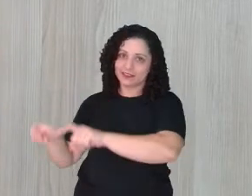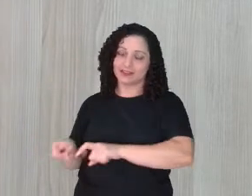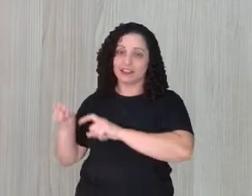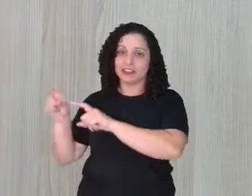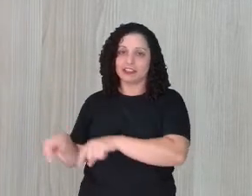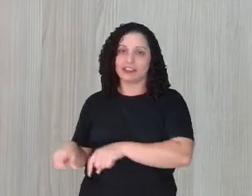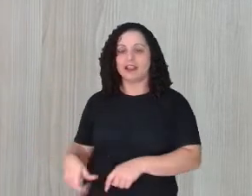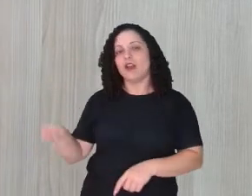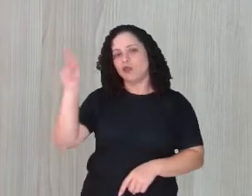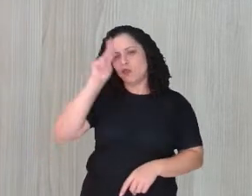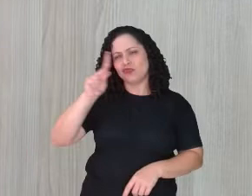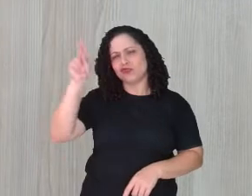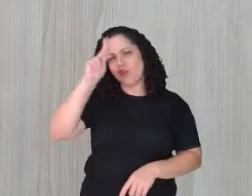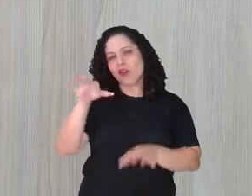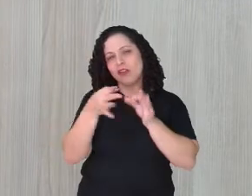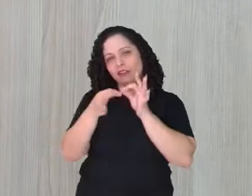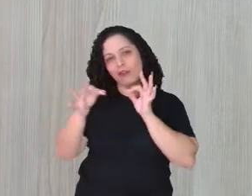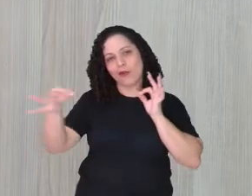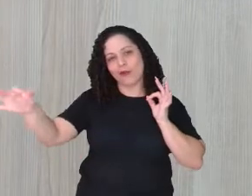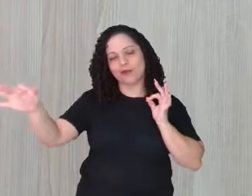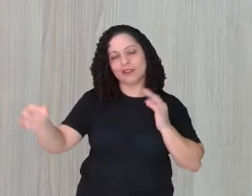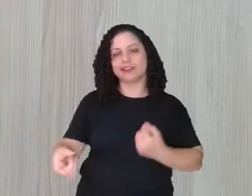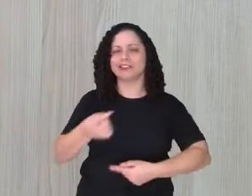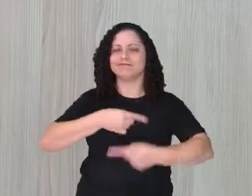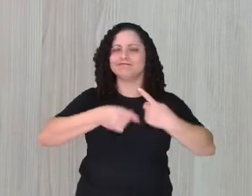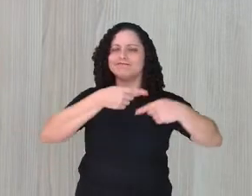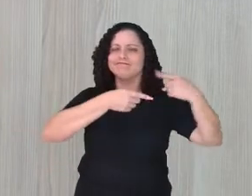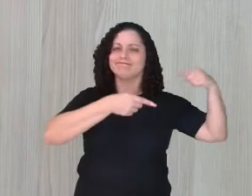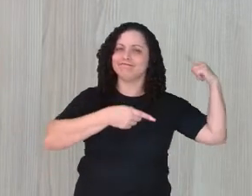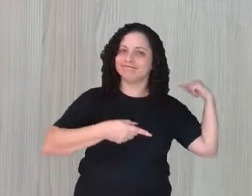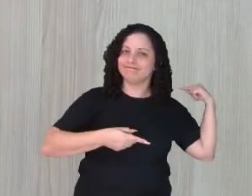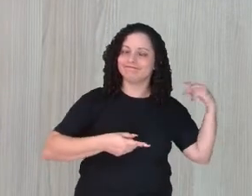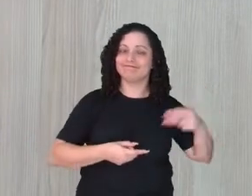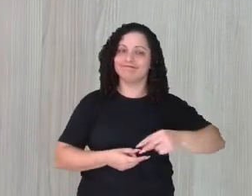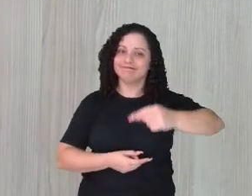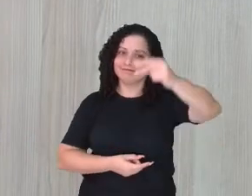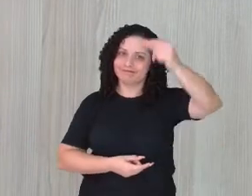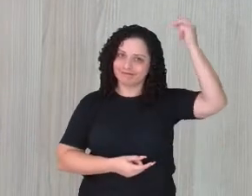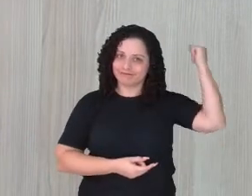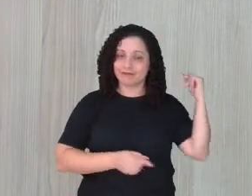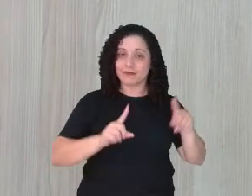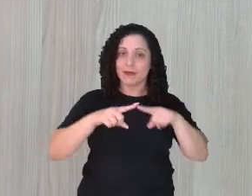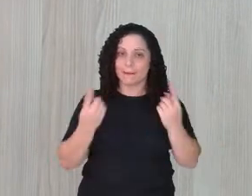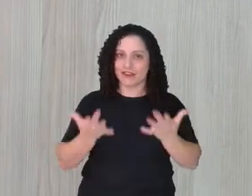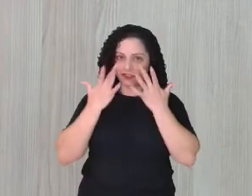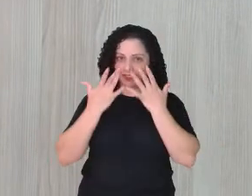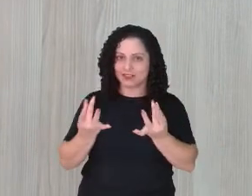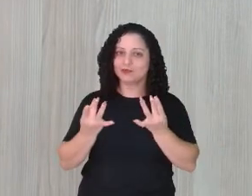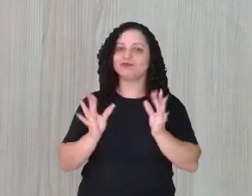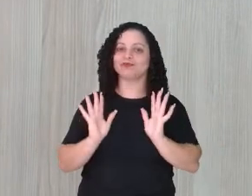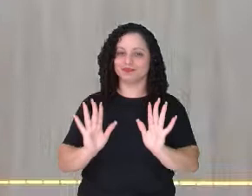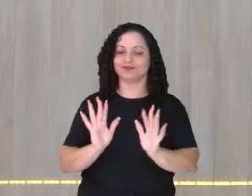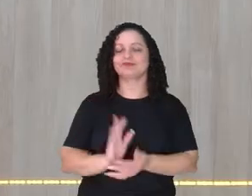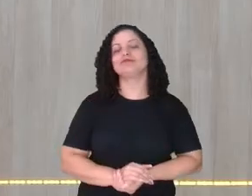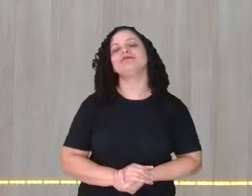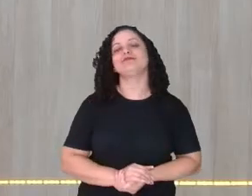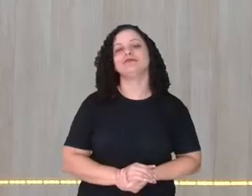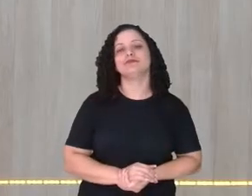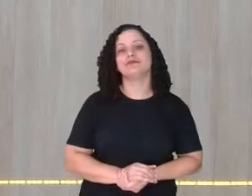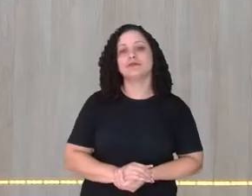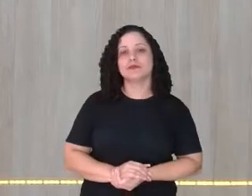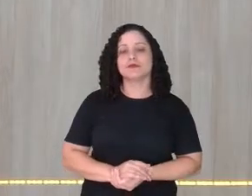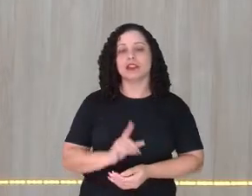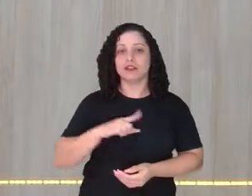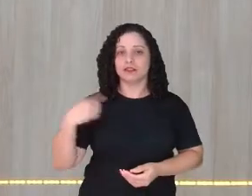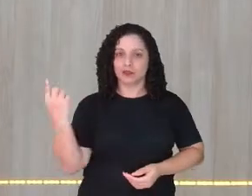é uma história muito longa, pessoal. É uma história que está lá desde as origens. Mas prestem atenção que vai chegar nessa história aí. Exatamente. E a gente